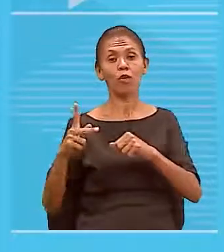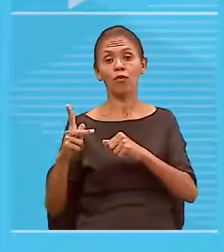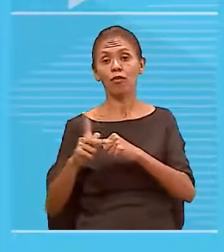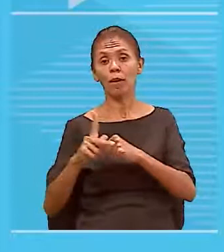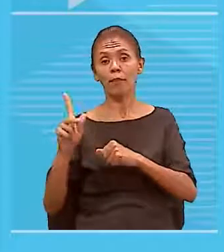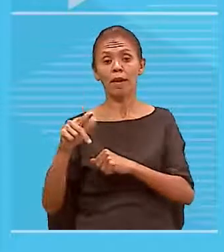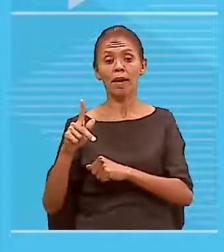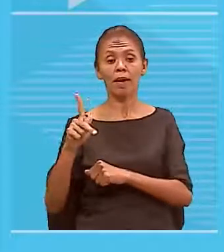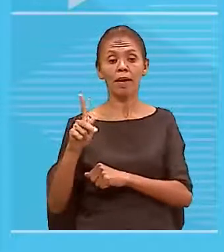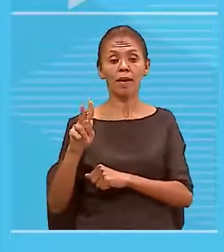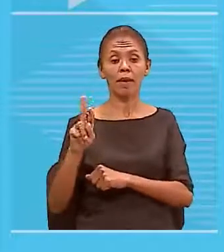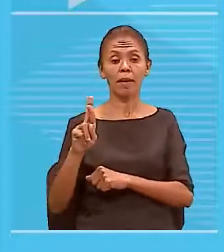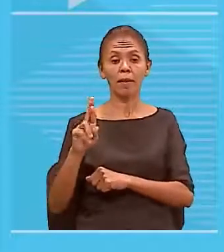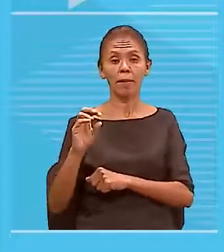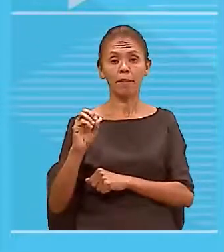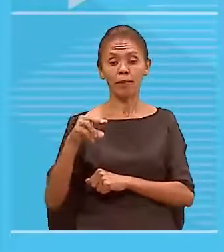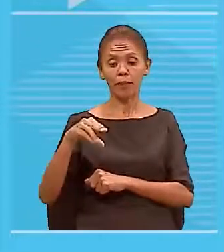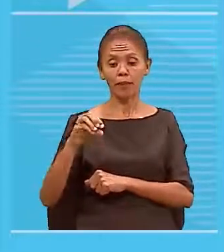esforçasse